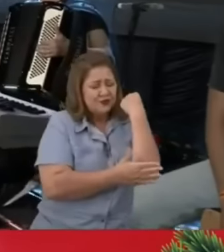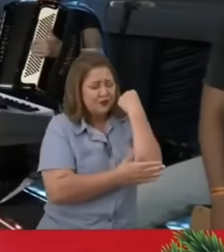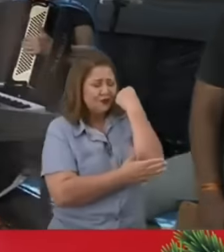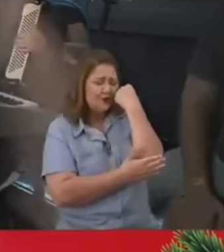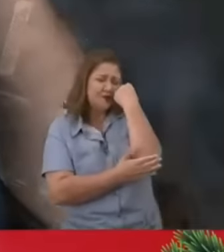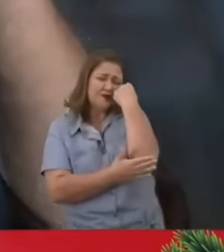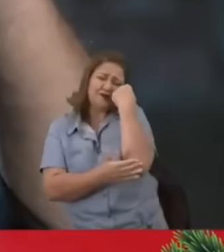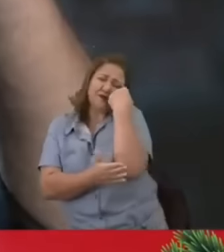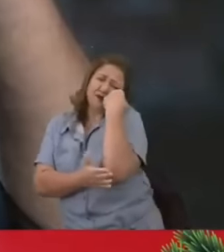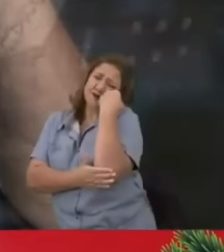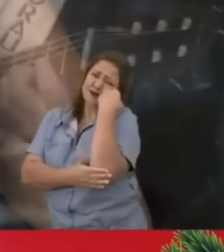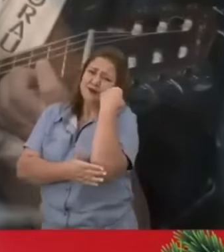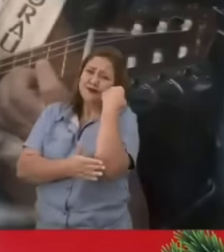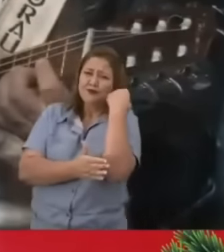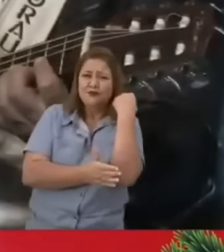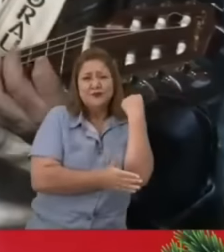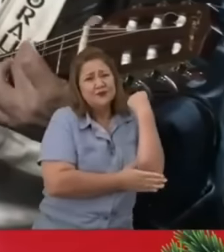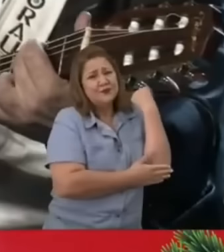ciúme?